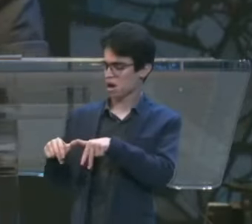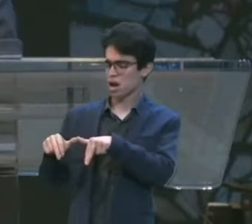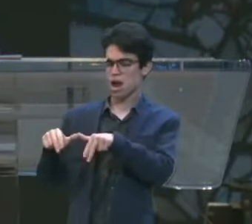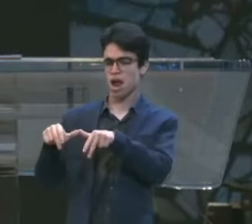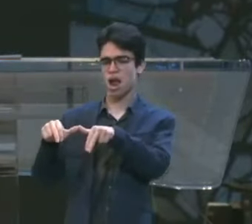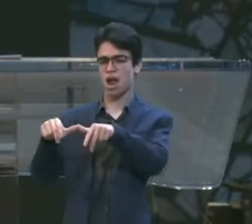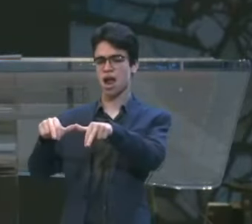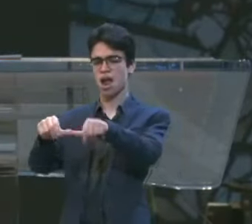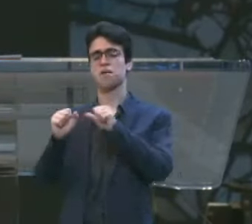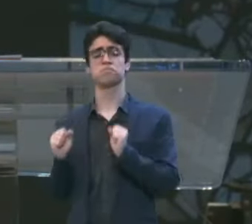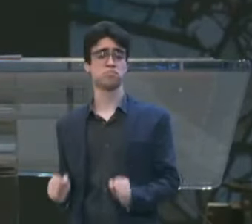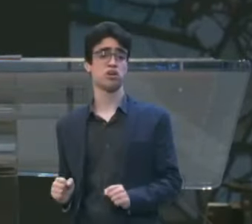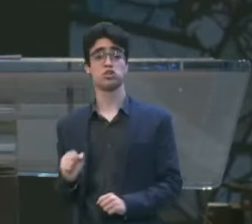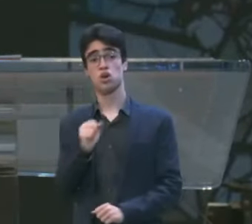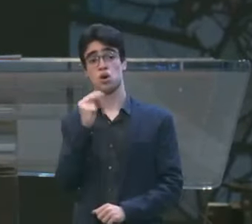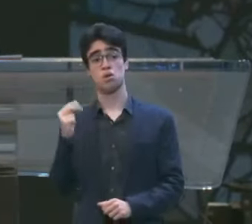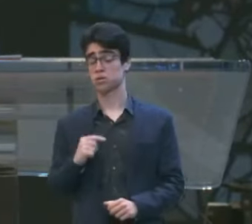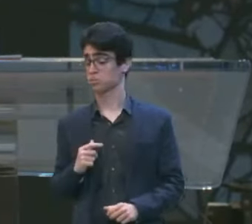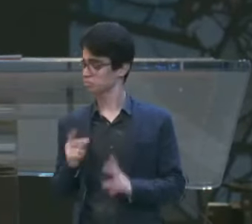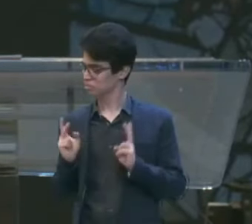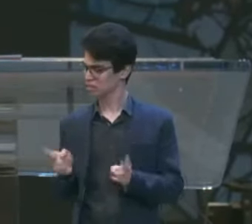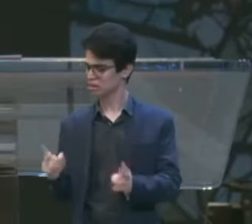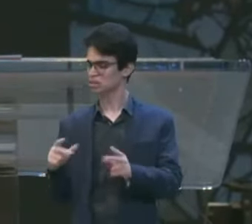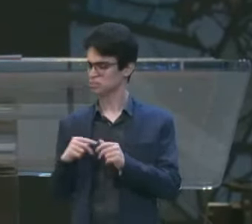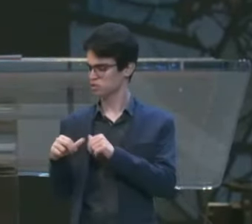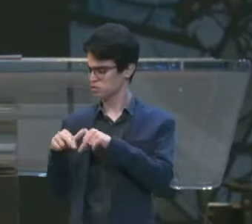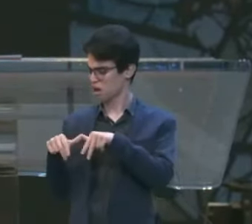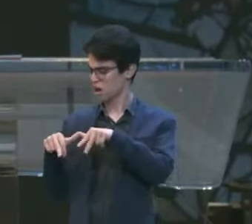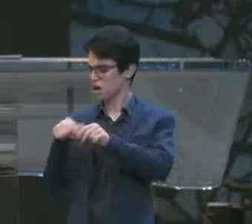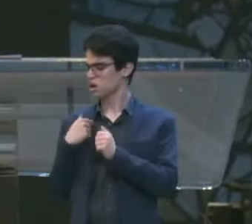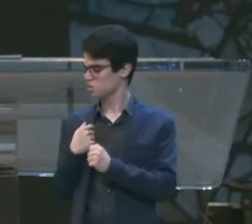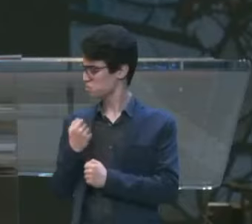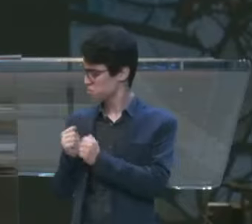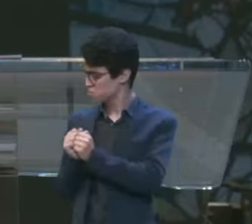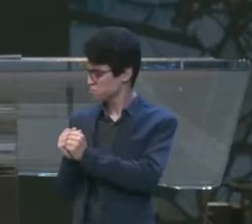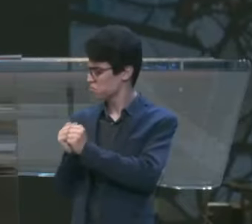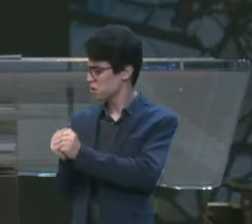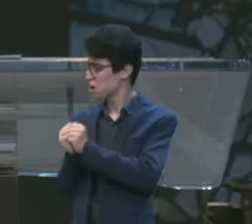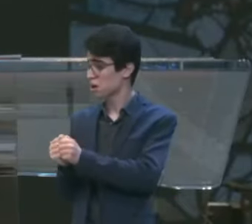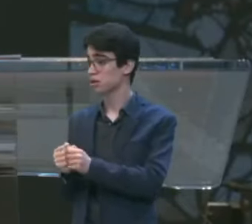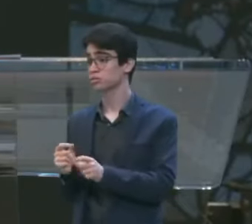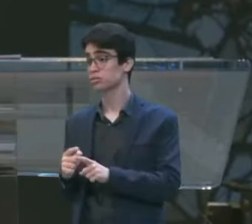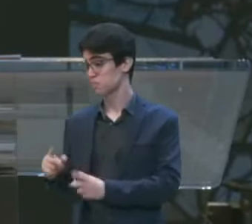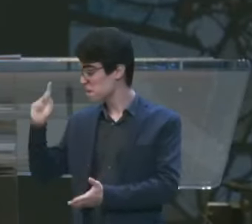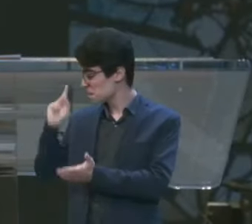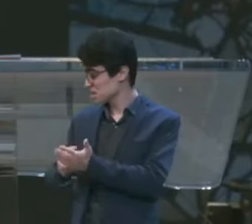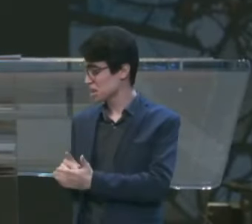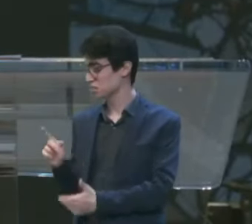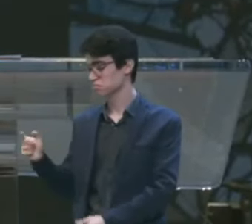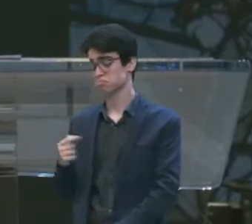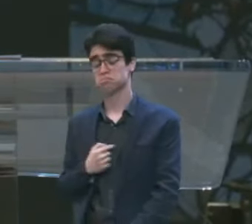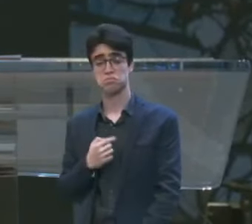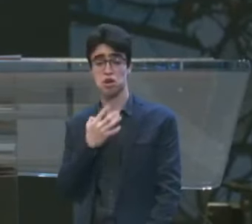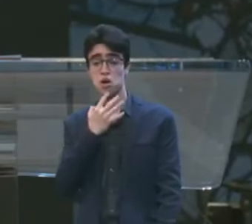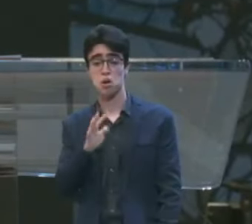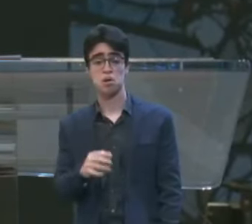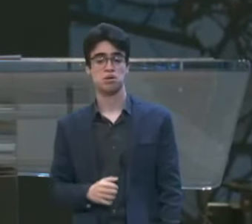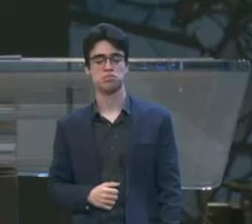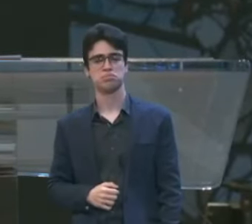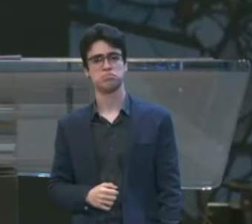por muito tempo ou até a vida toda, conviver com ela sem a conhecer verdadeiramente.